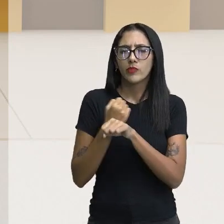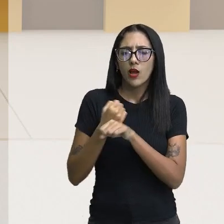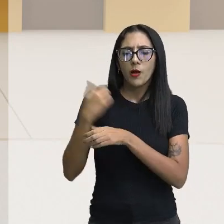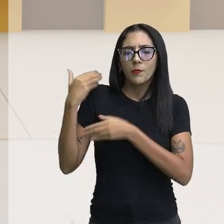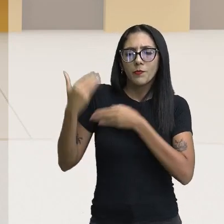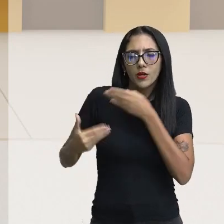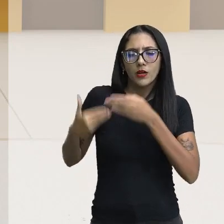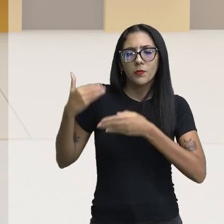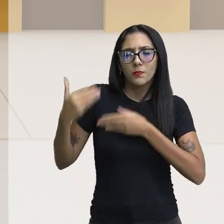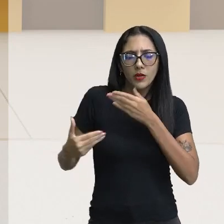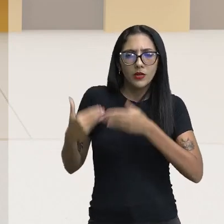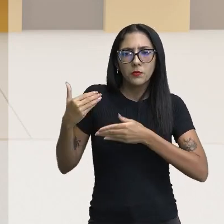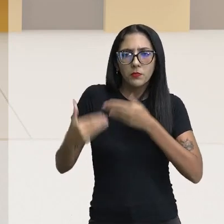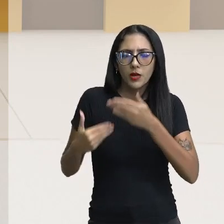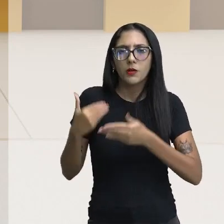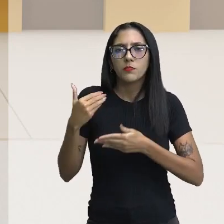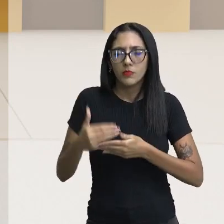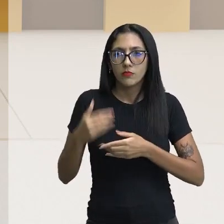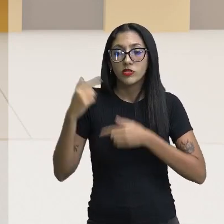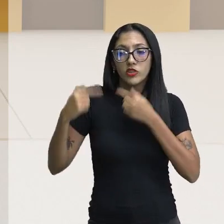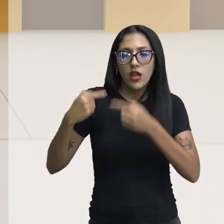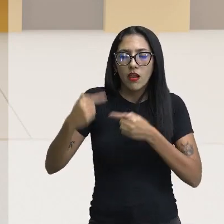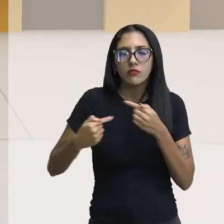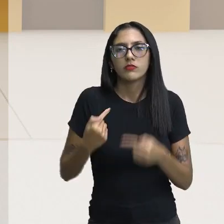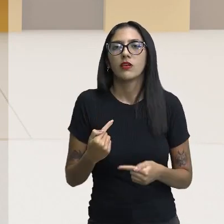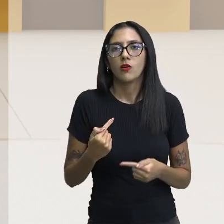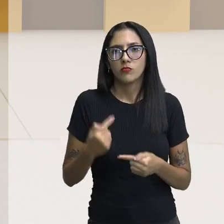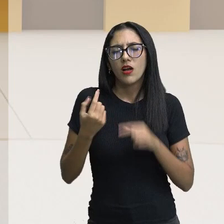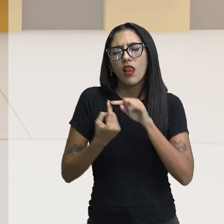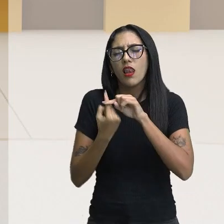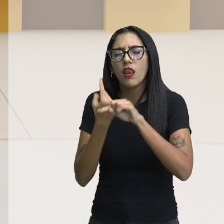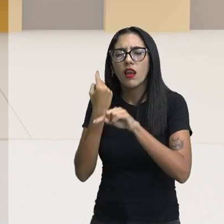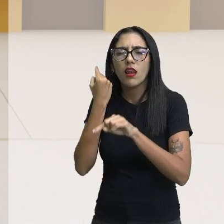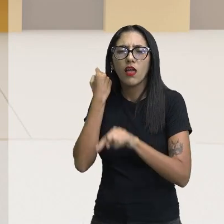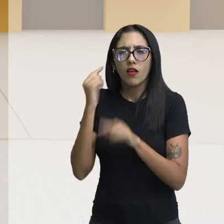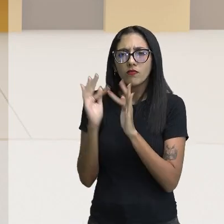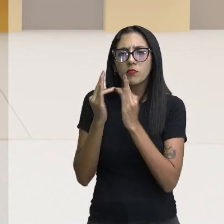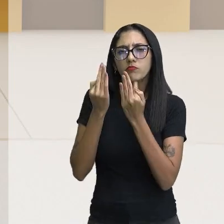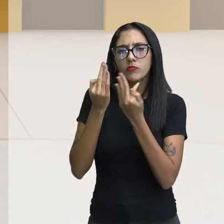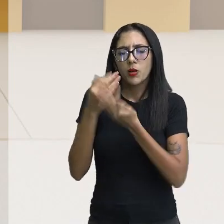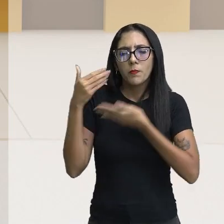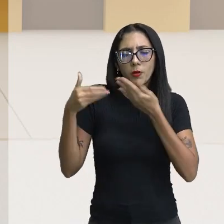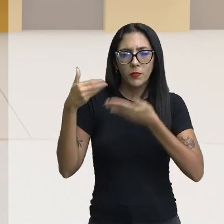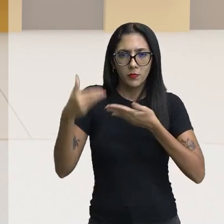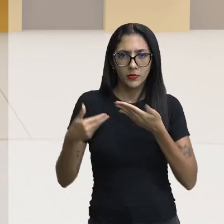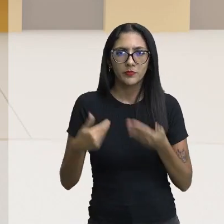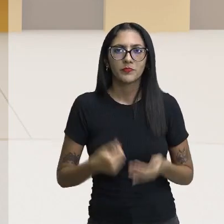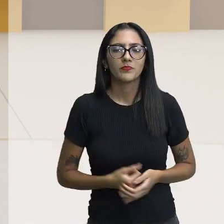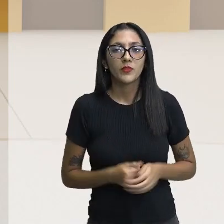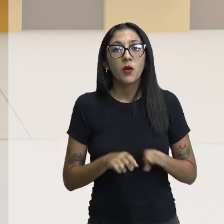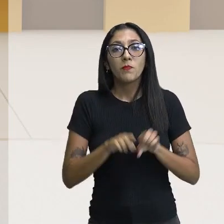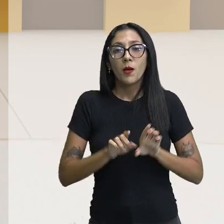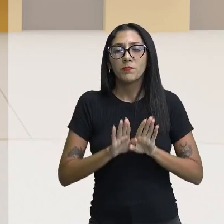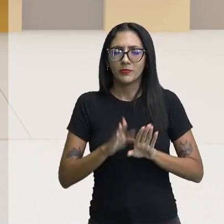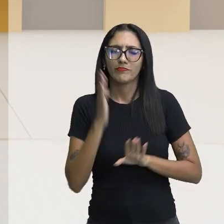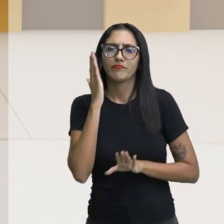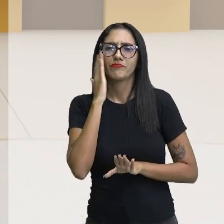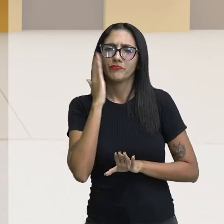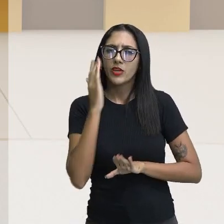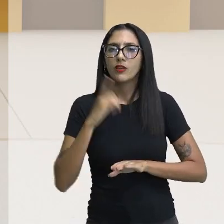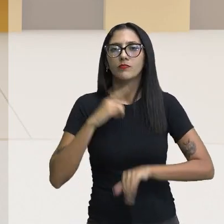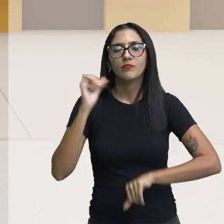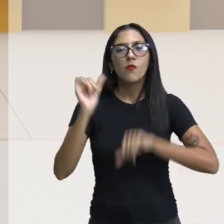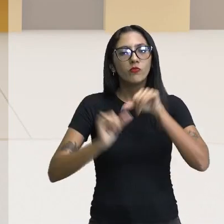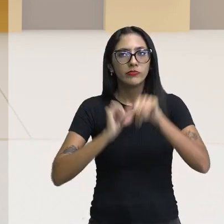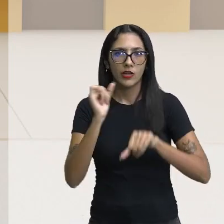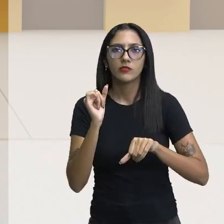ao longo dos anos, de geração em geração. Só que o que acontece? Acontecem mudanças, não só